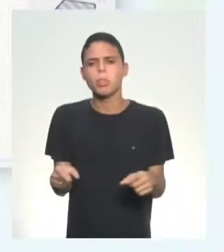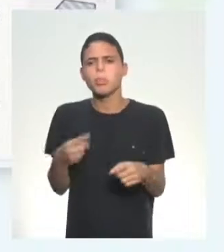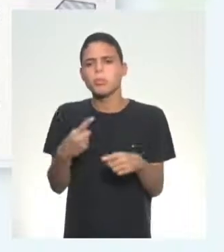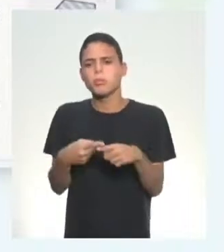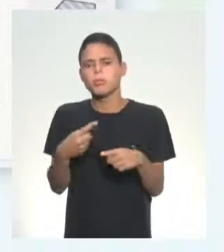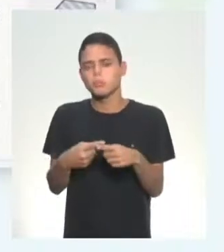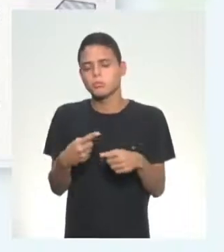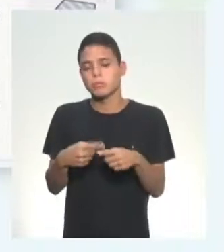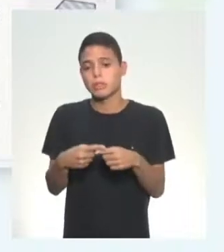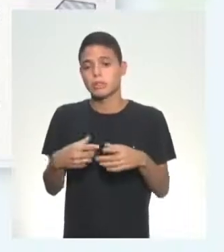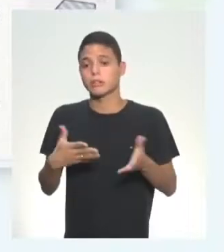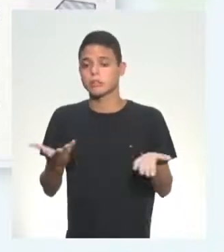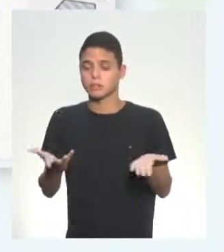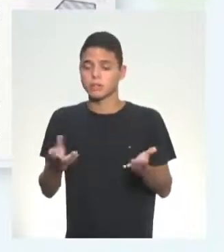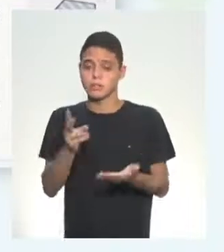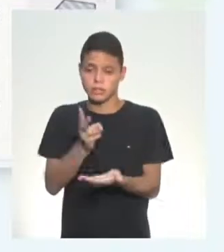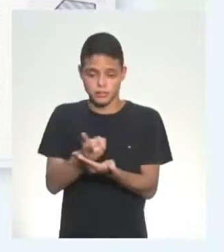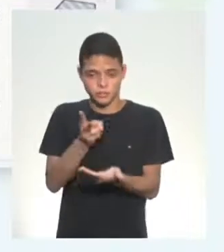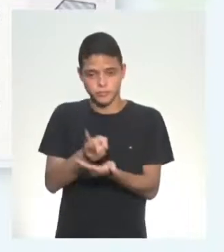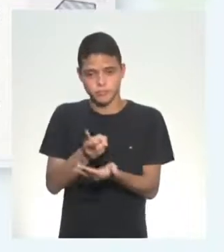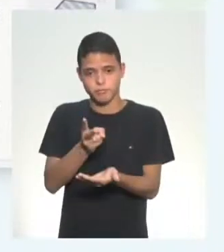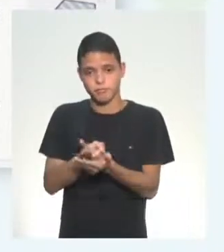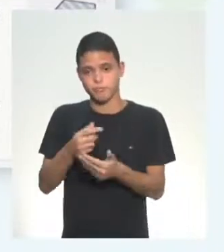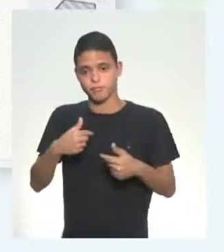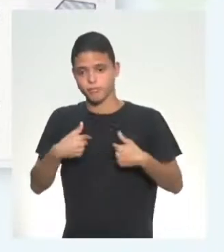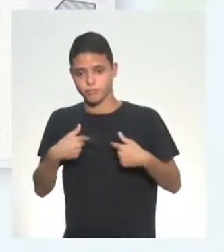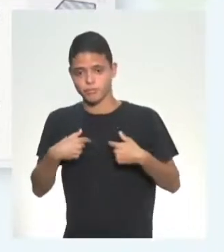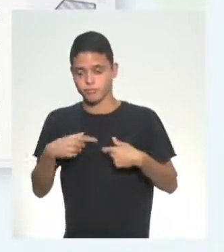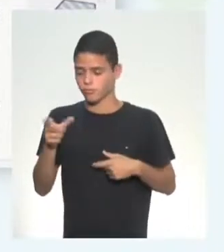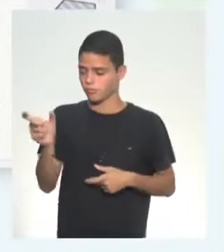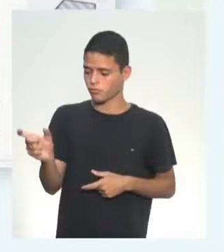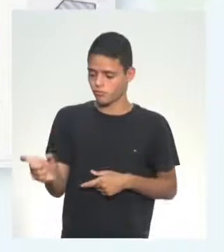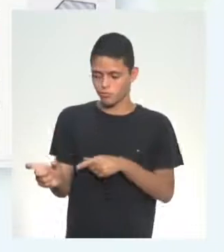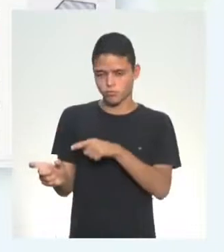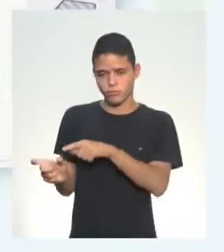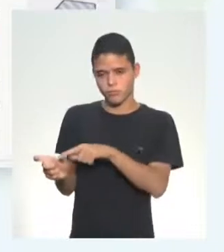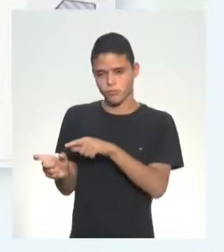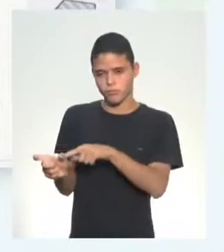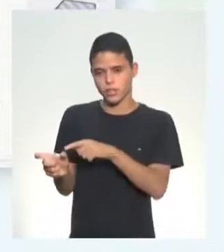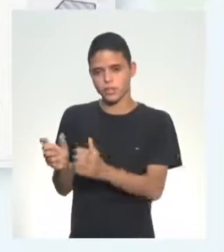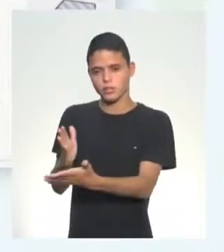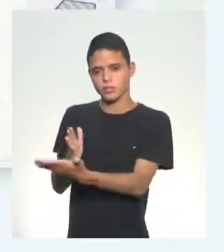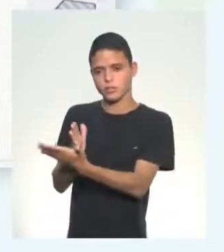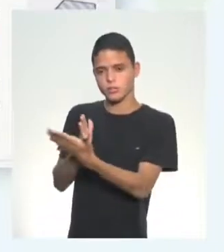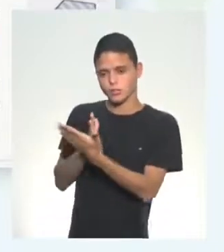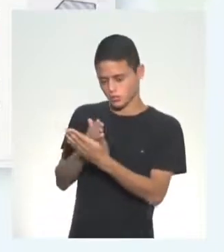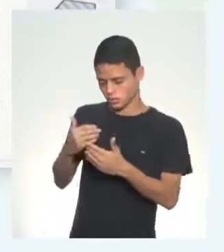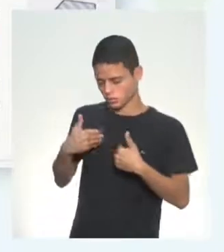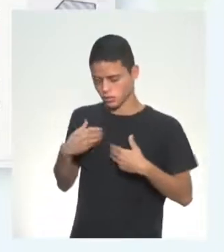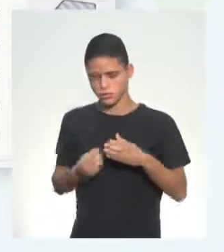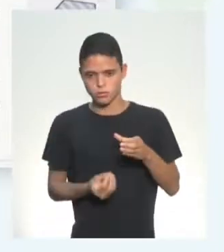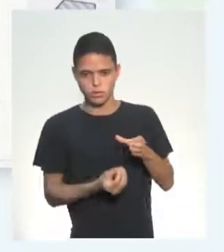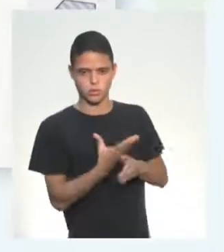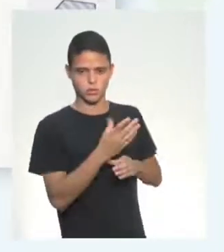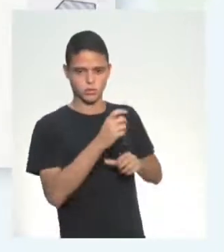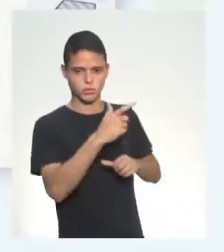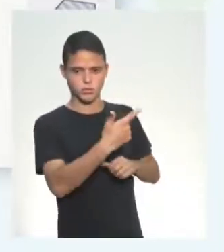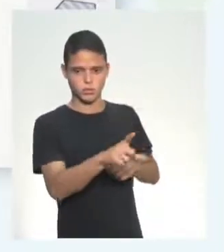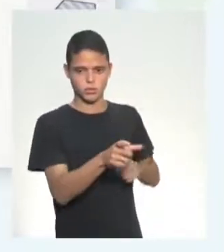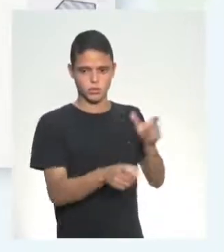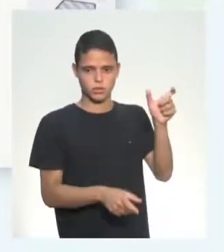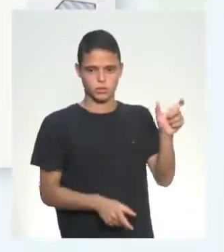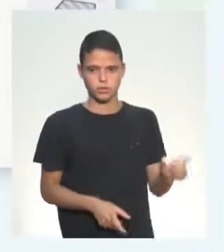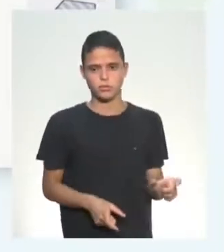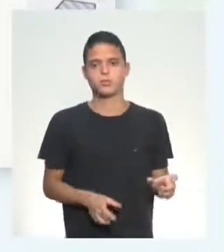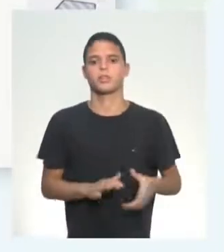orifício, ela vai me ajudar a moldar, reduzir uma outra peça, transformar uma outra peça. Vou